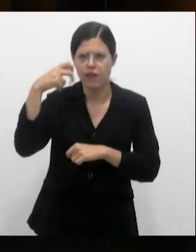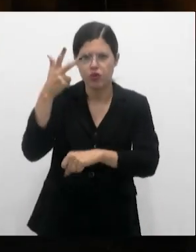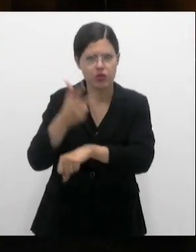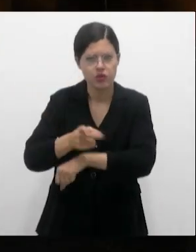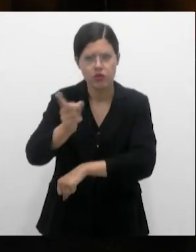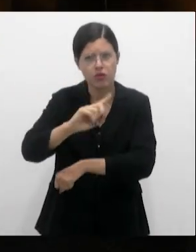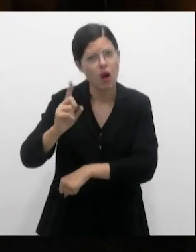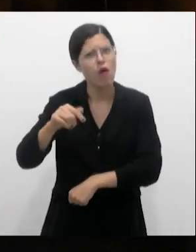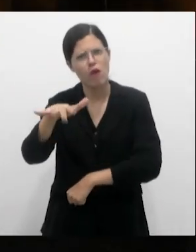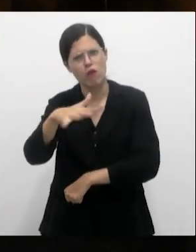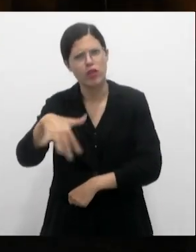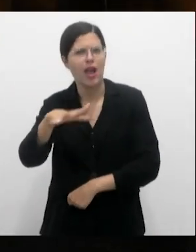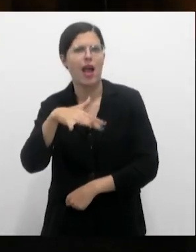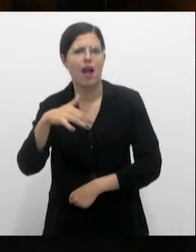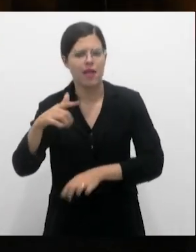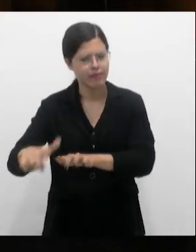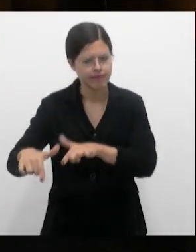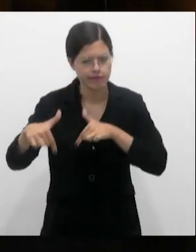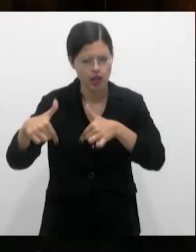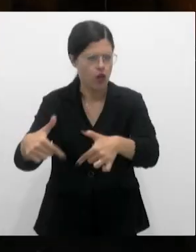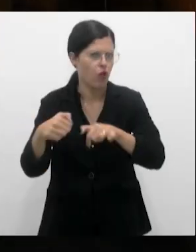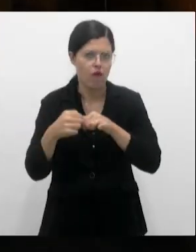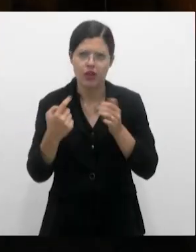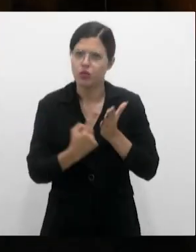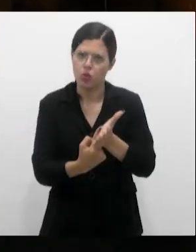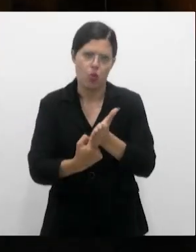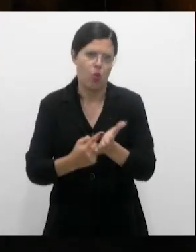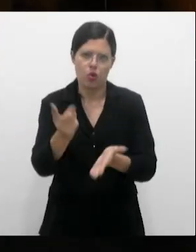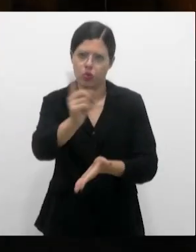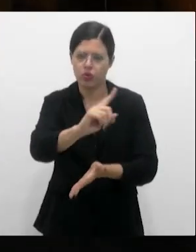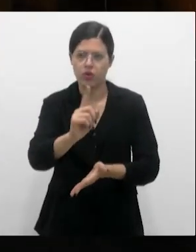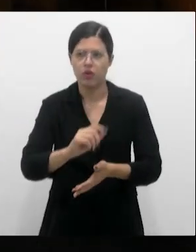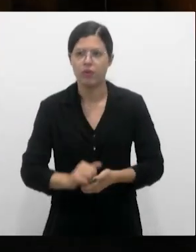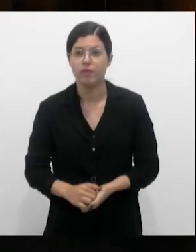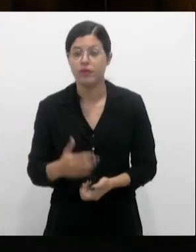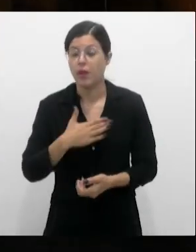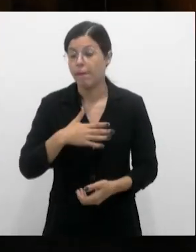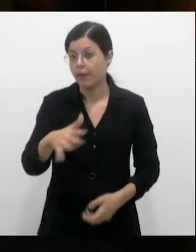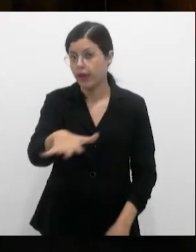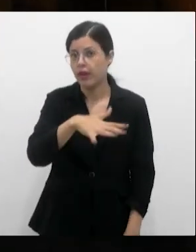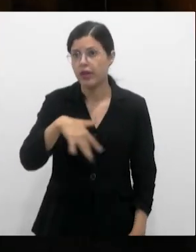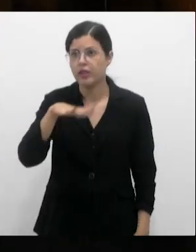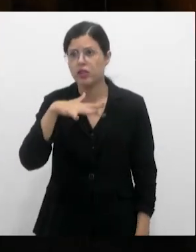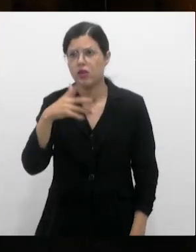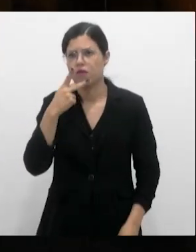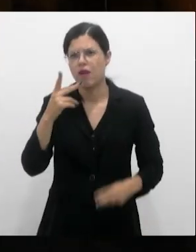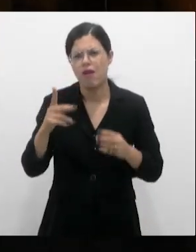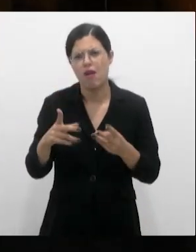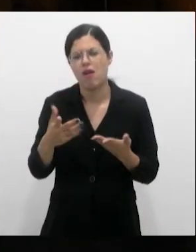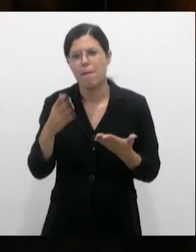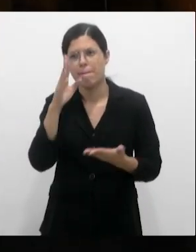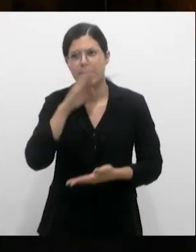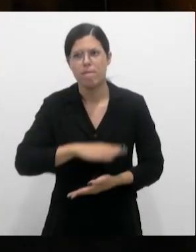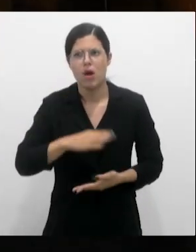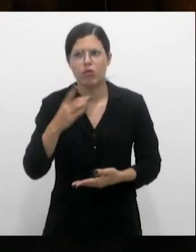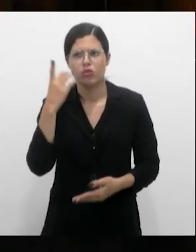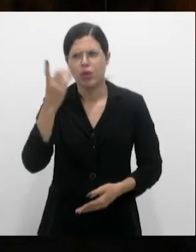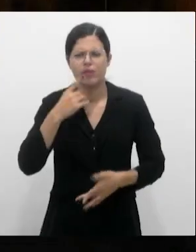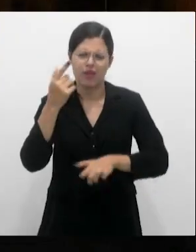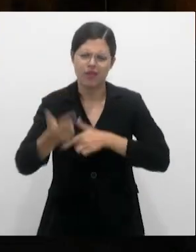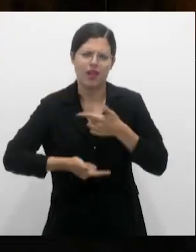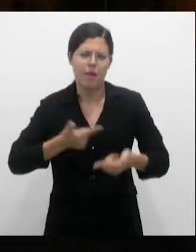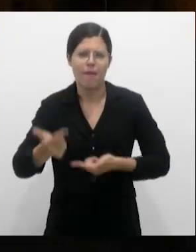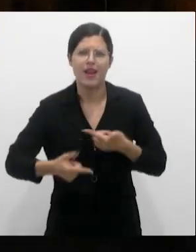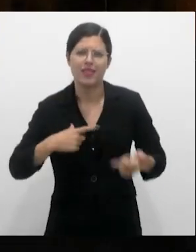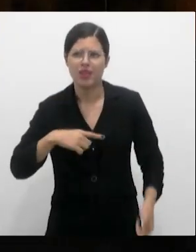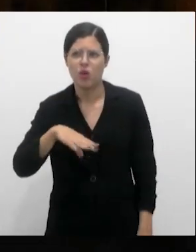campo, eu não faço acordo. Covardia que fizeram, ir na minha região e falar tanto mal de um deputado que tanto trabalha e tem a